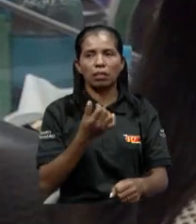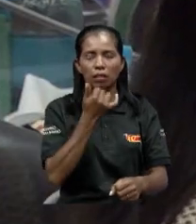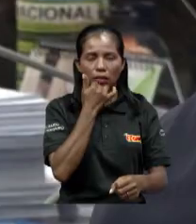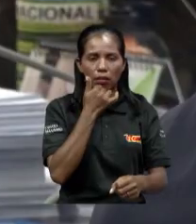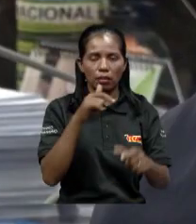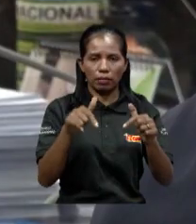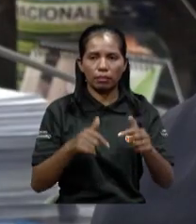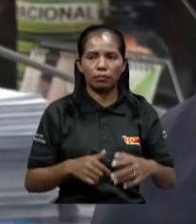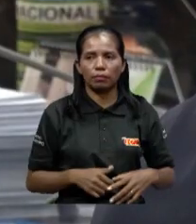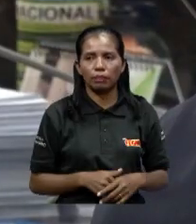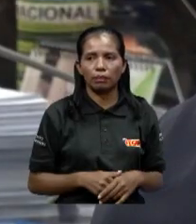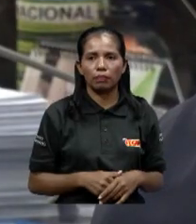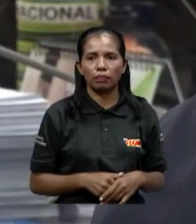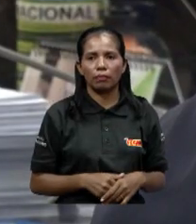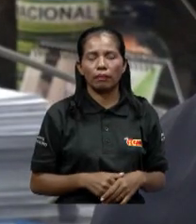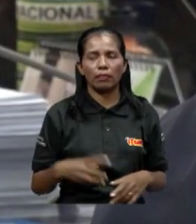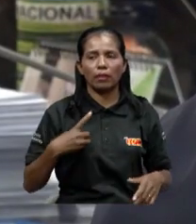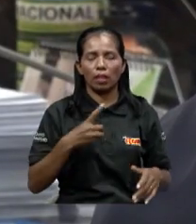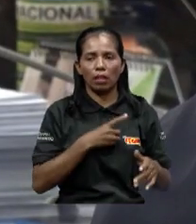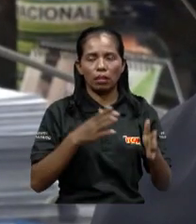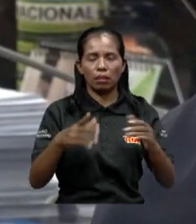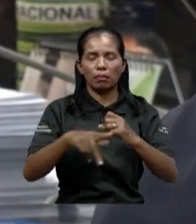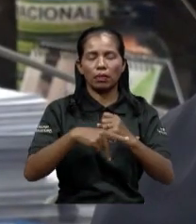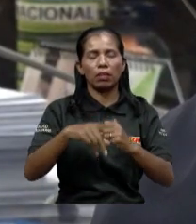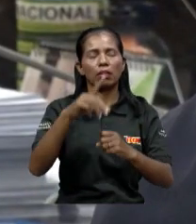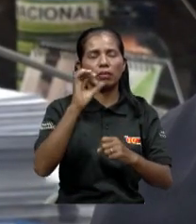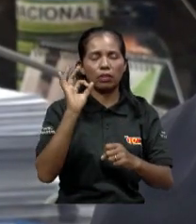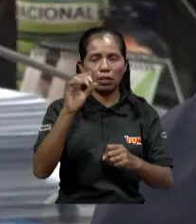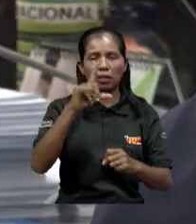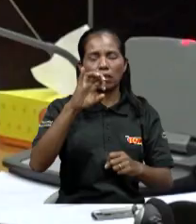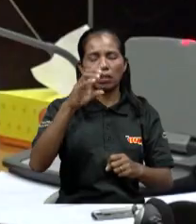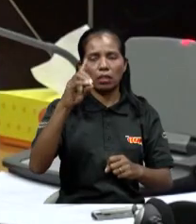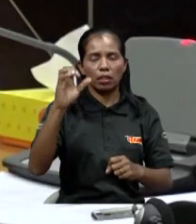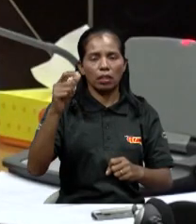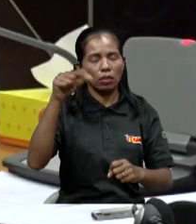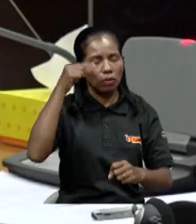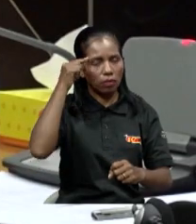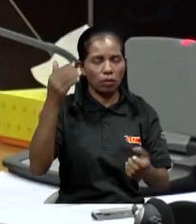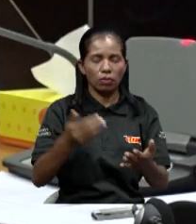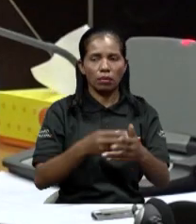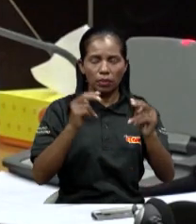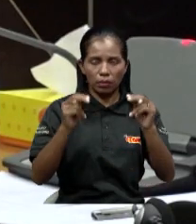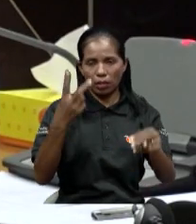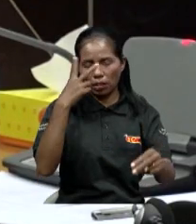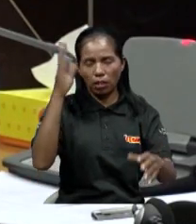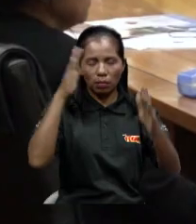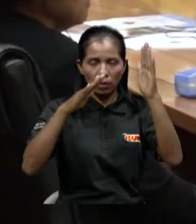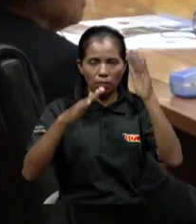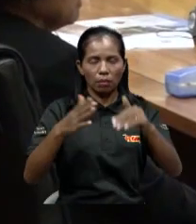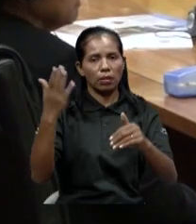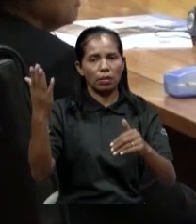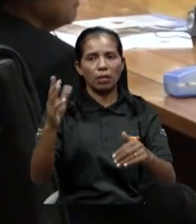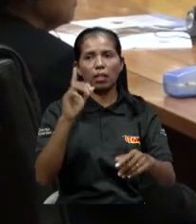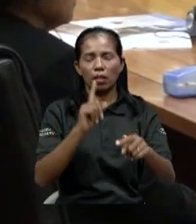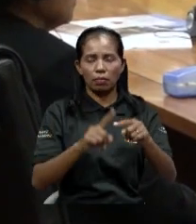ne. Nunemos, deputada bancada Fretilin, Lídia Norberta Hateten, governo FOM precisa resolver problema refere,